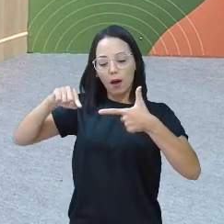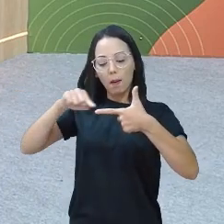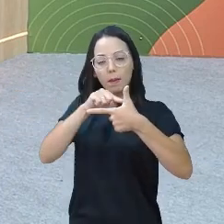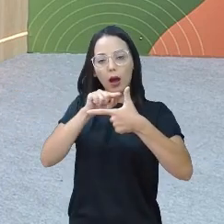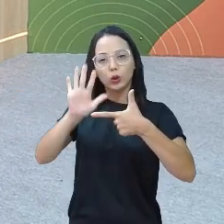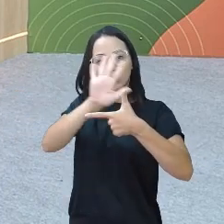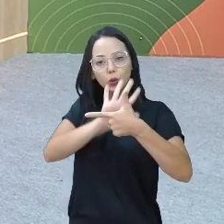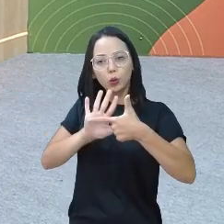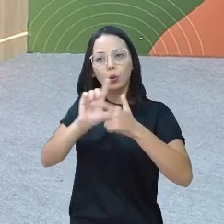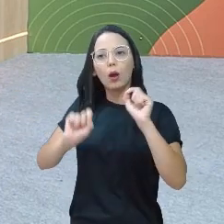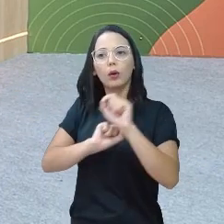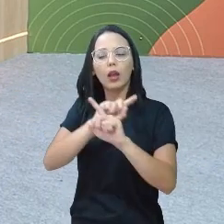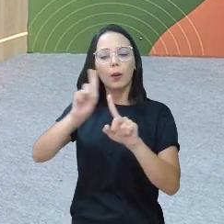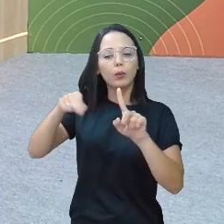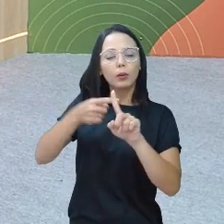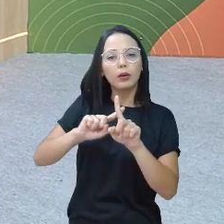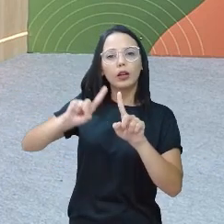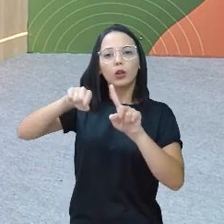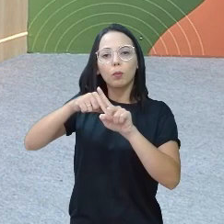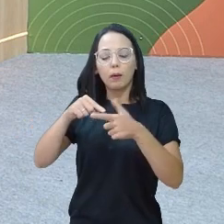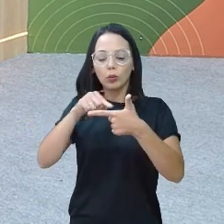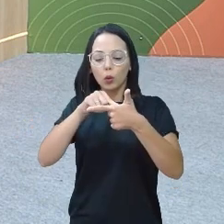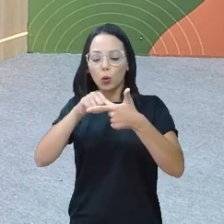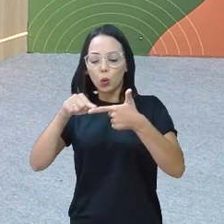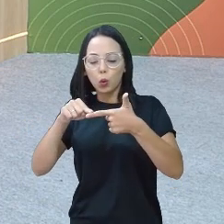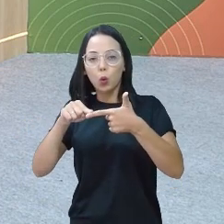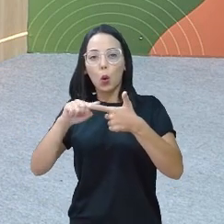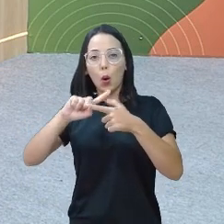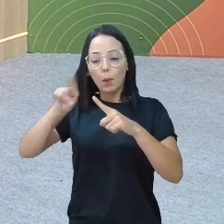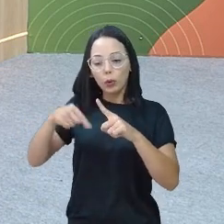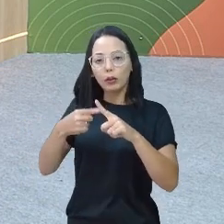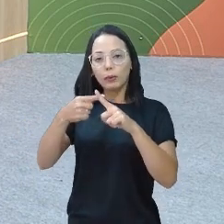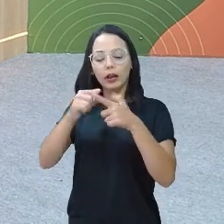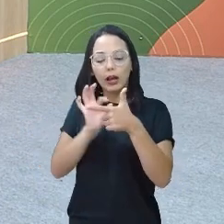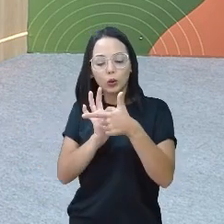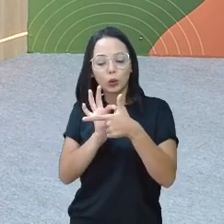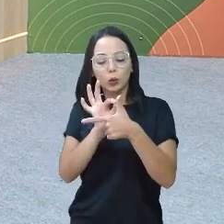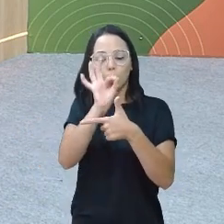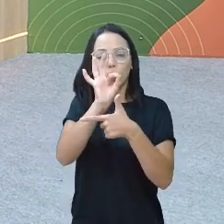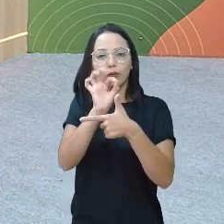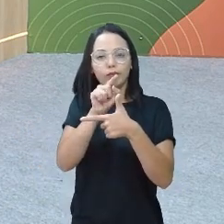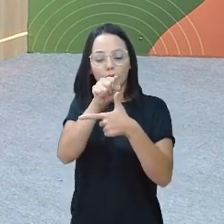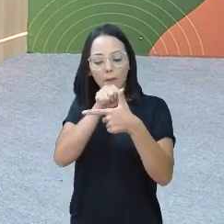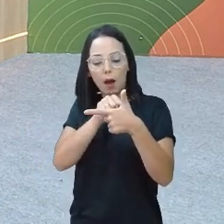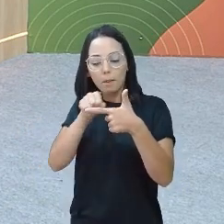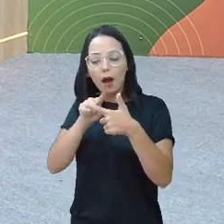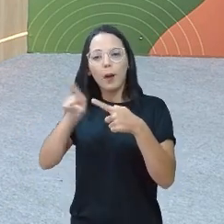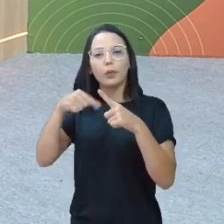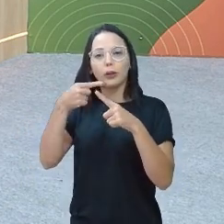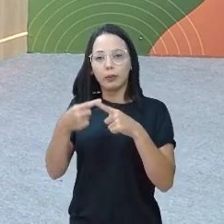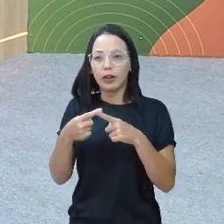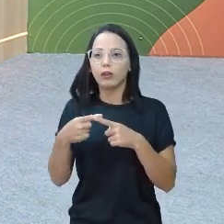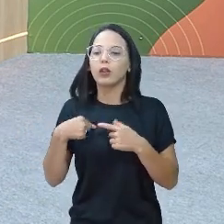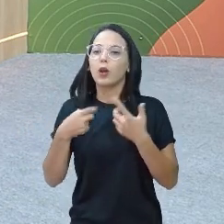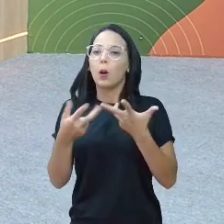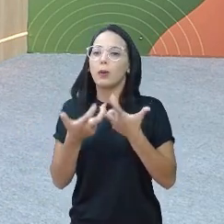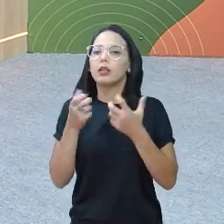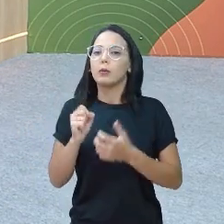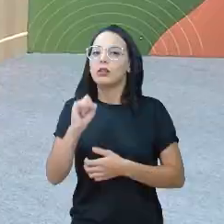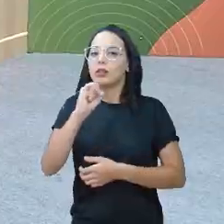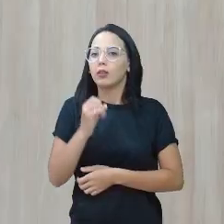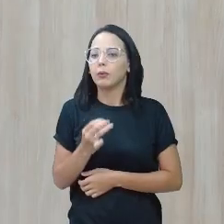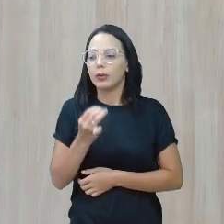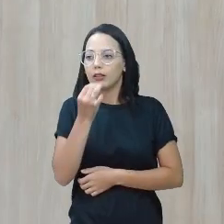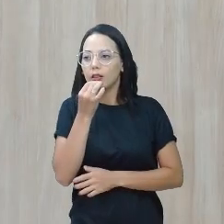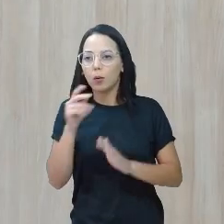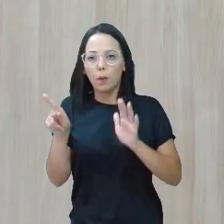retângulo, multiplicamos os valores de base e altura. E aí a gente vai ter que observar se, quando eu for